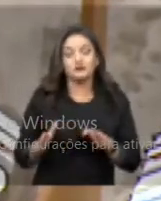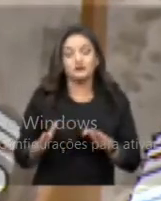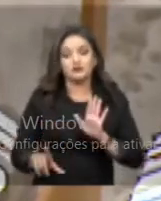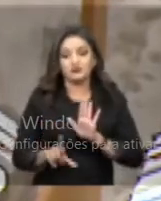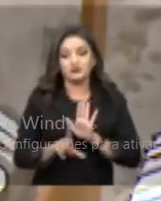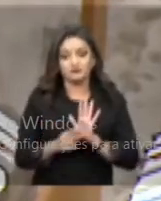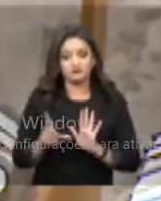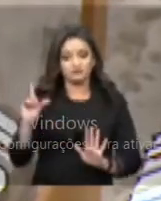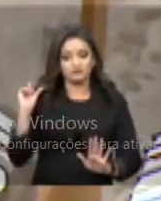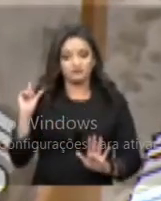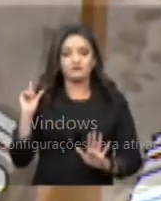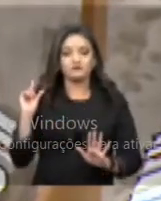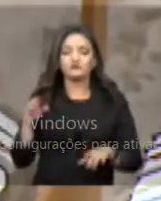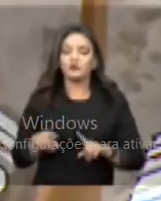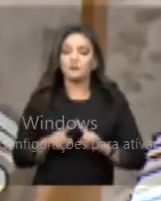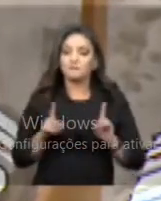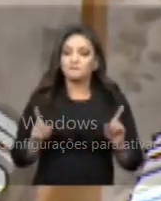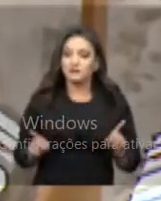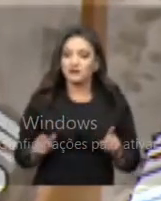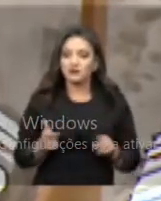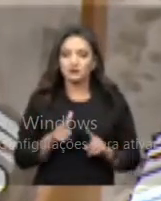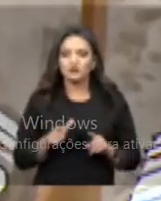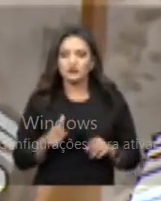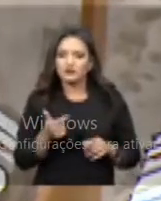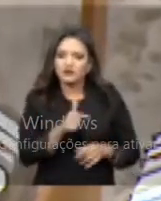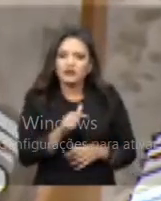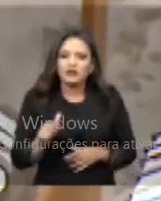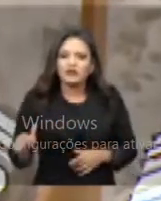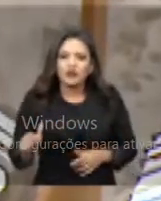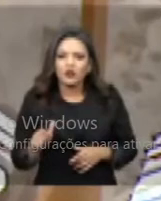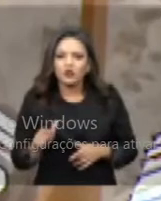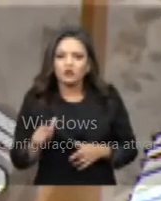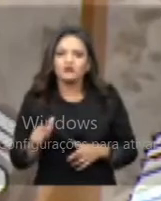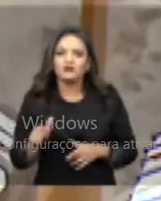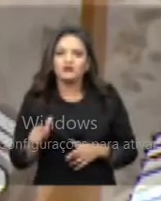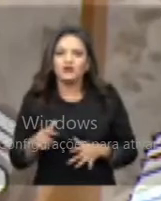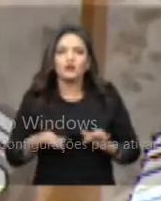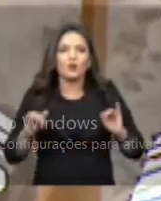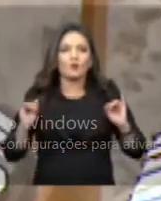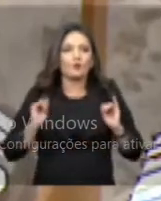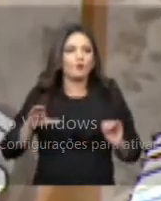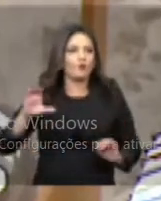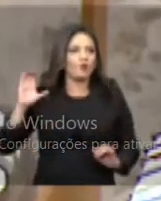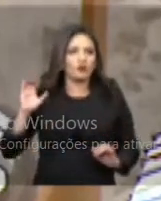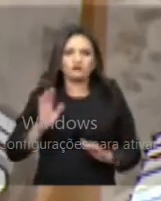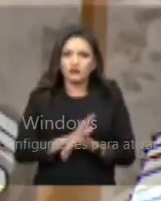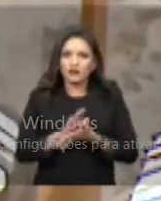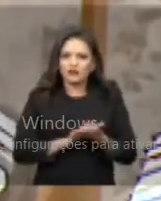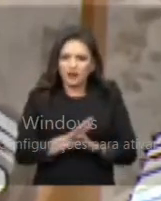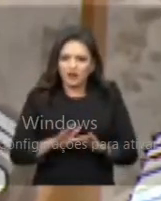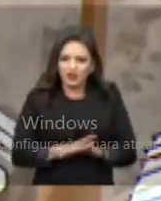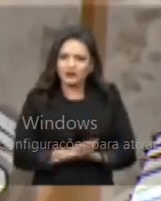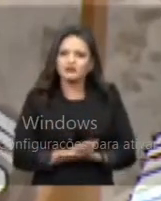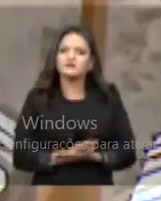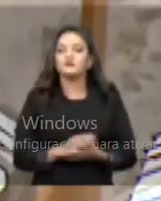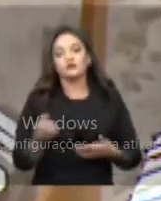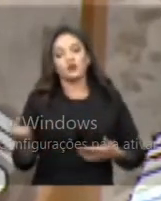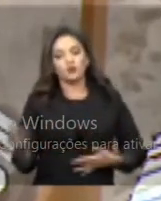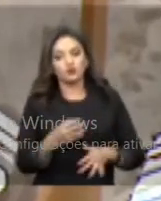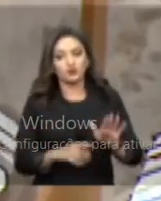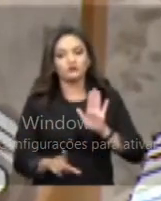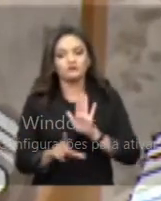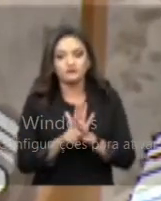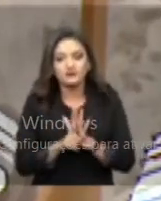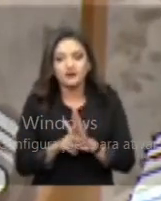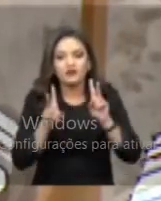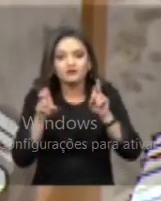Em nenhuma das situações houve inércia do titular da ação sancionatória. O novo regime da prescrição